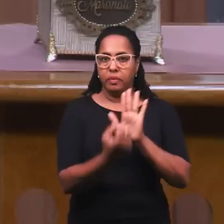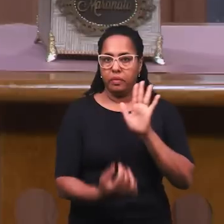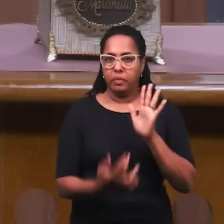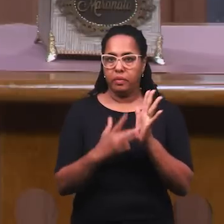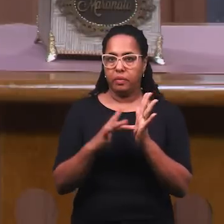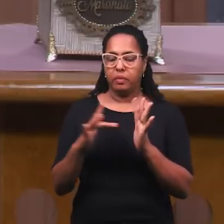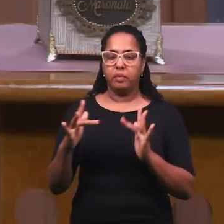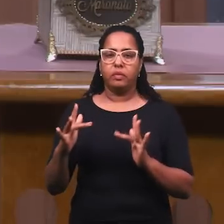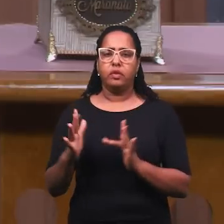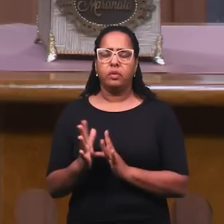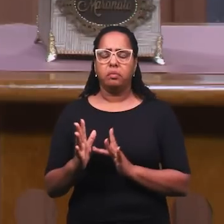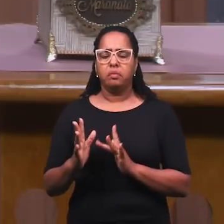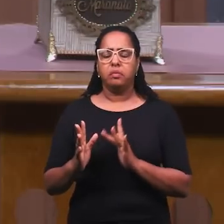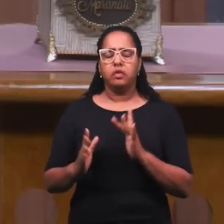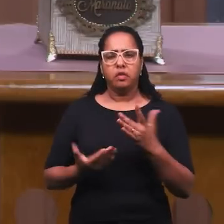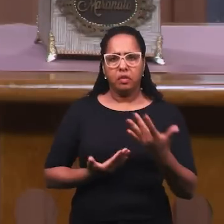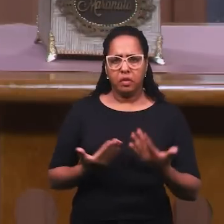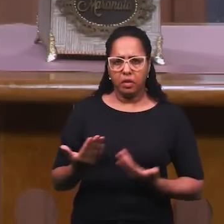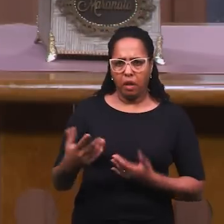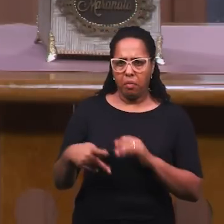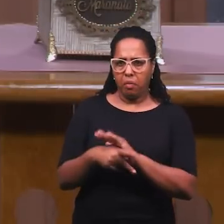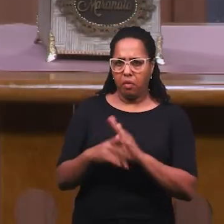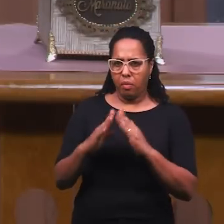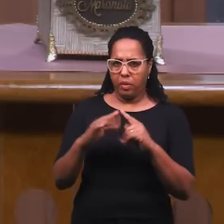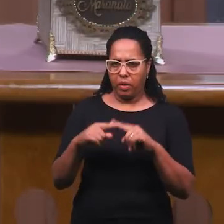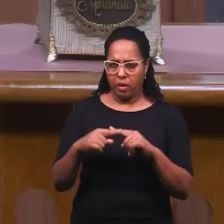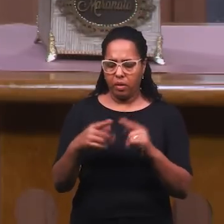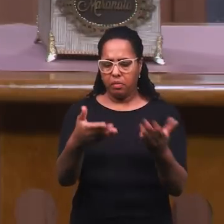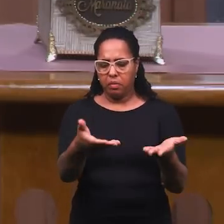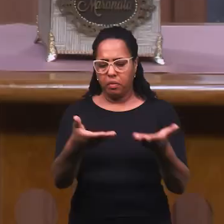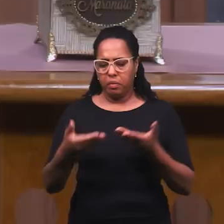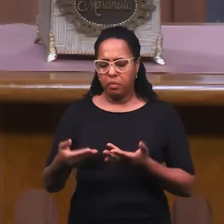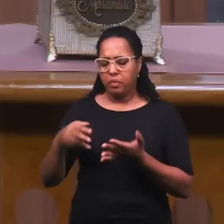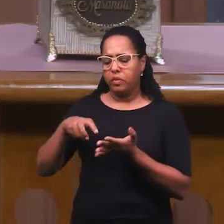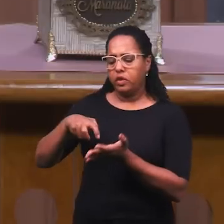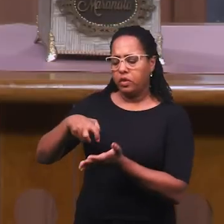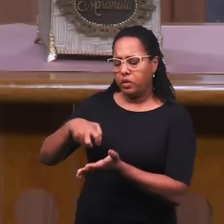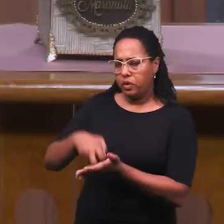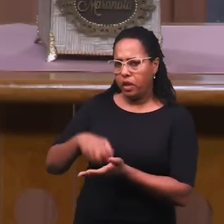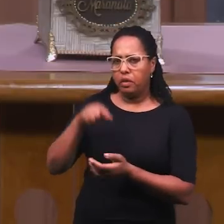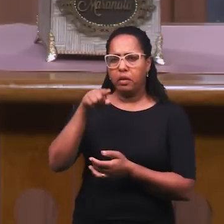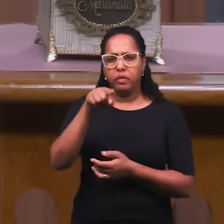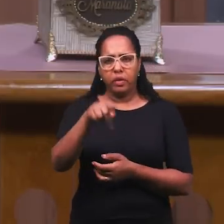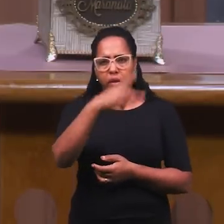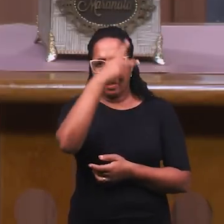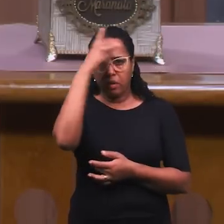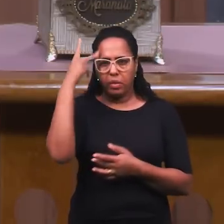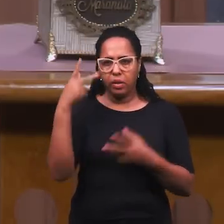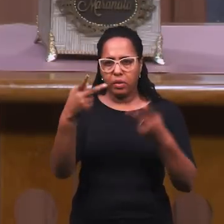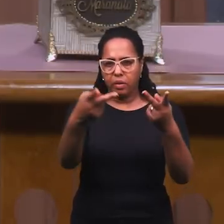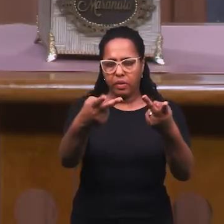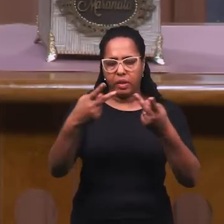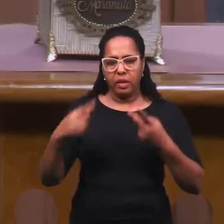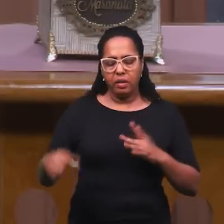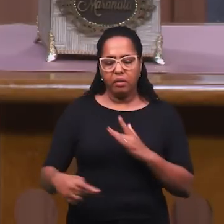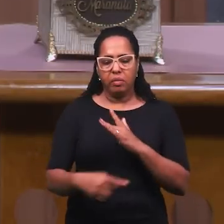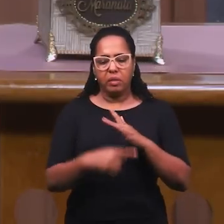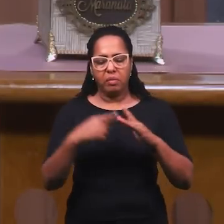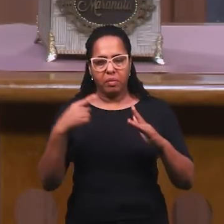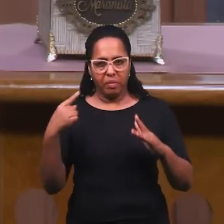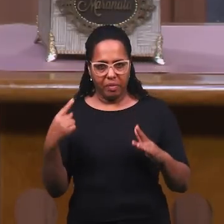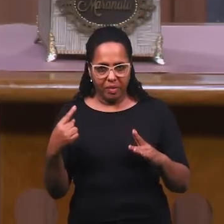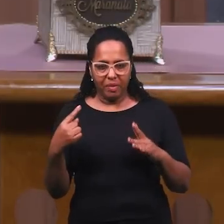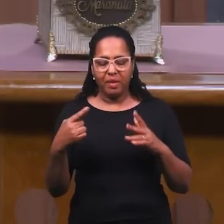Senhor Jesus. A igreja nós convidamos para estar de joelhos na presença do Senhor. A você que está pela